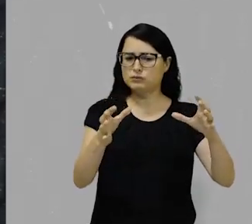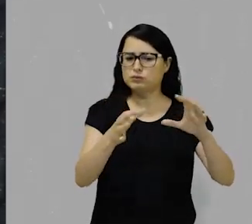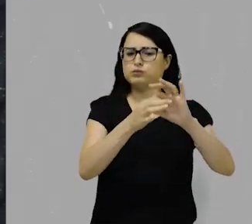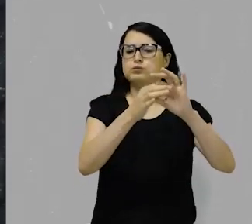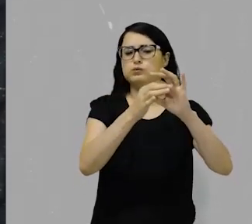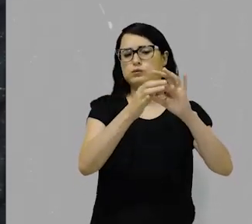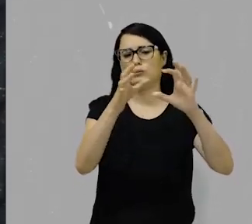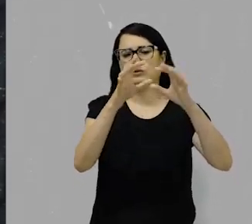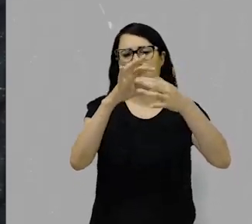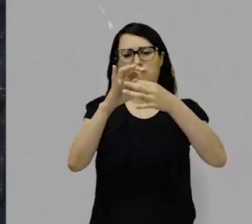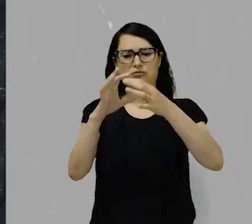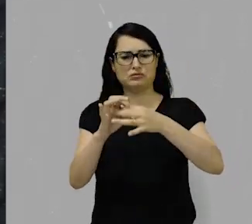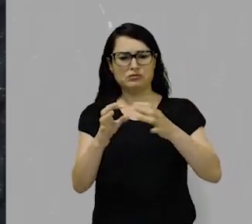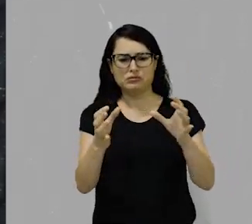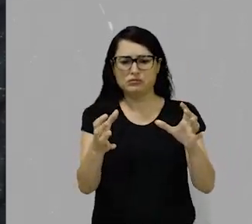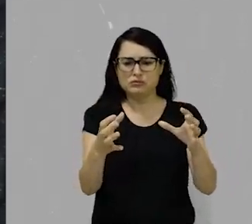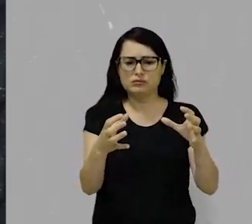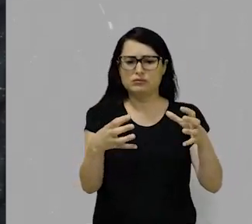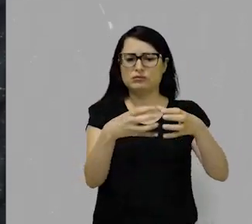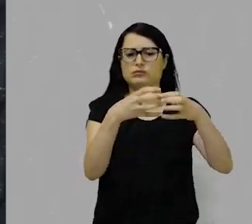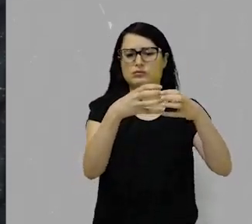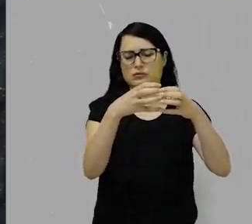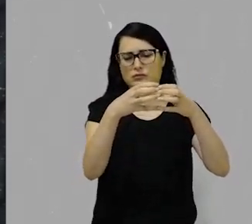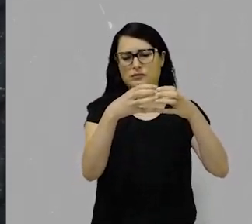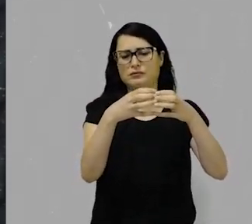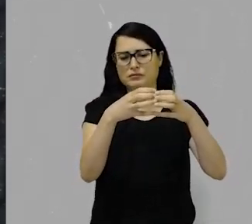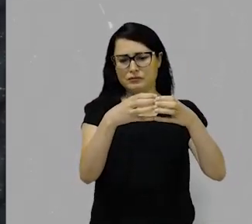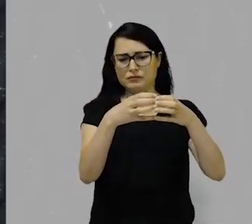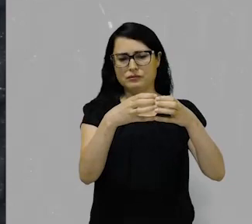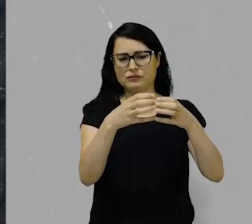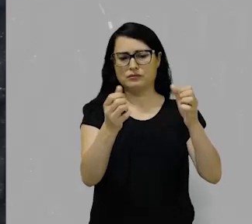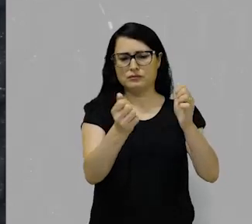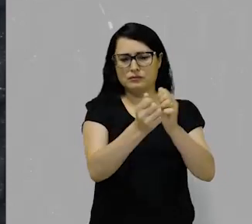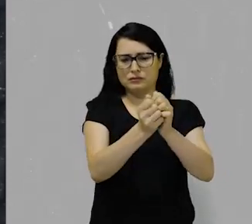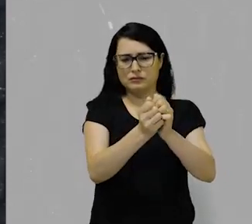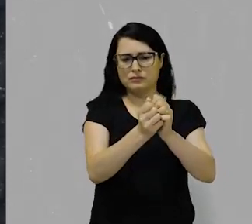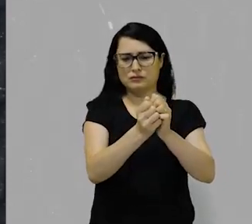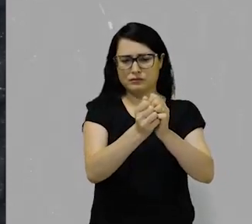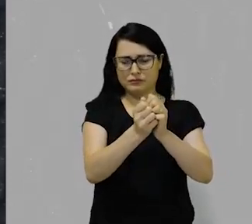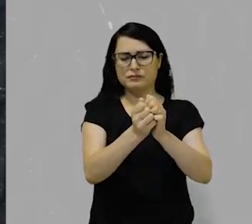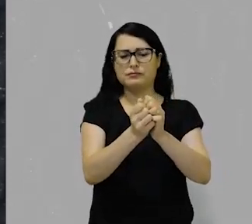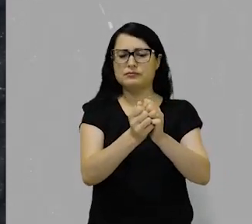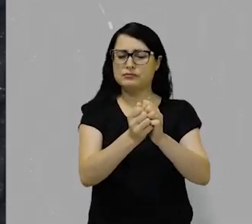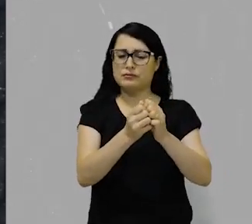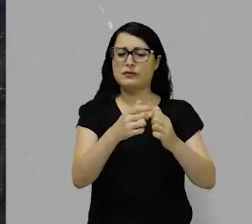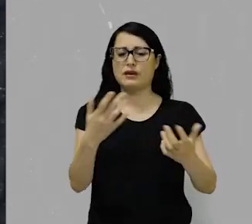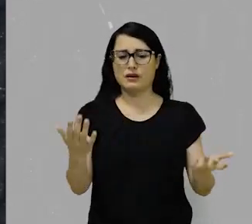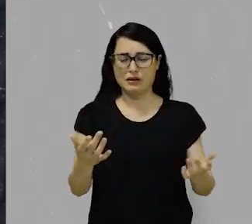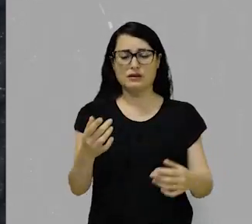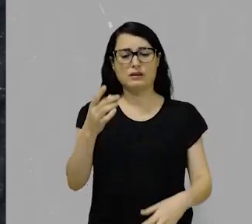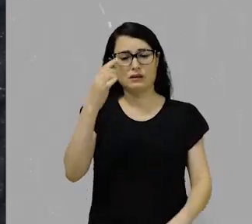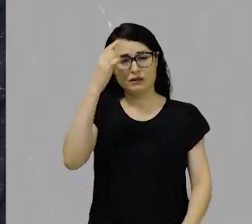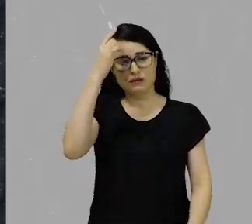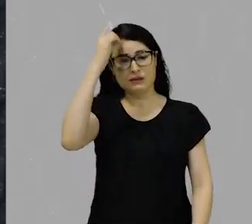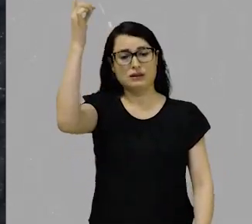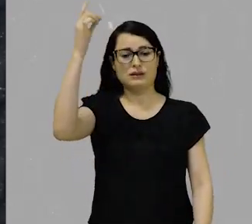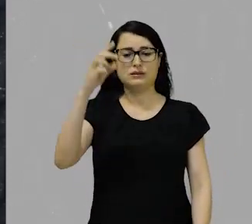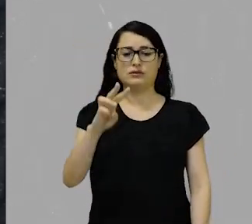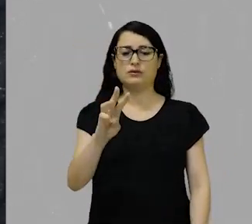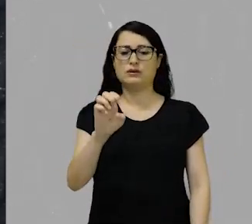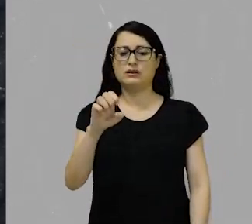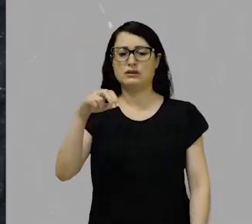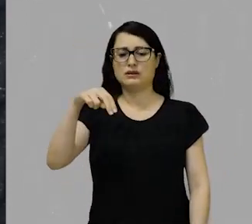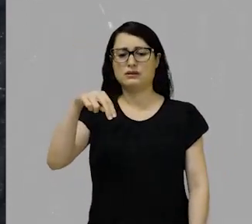né? Se você for perceber, por exemplo, bem aqui tem a América, né? Agora ela está separada. Essa foi a ideia de Wegener, gente. O que foi que Wegener